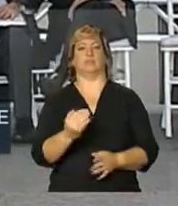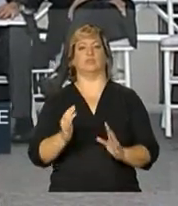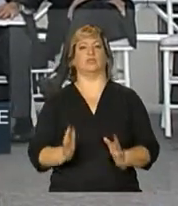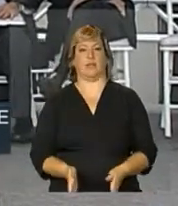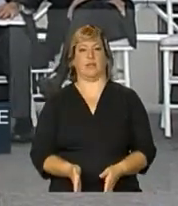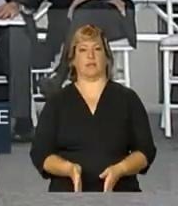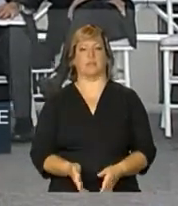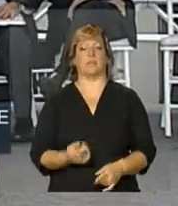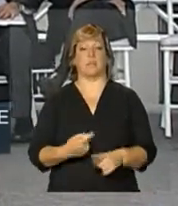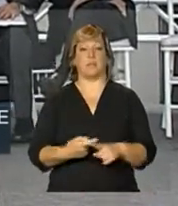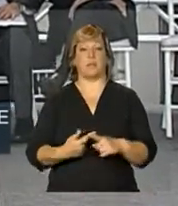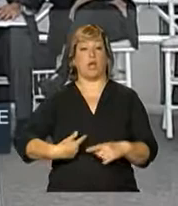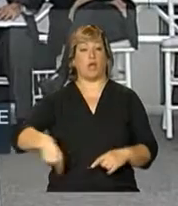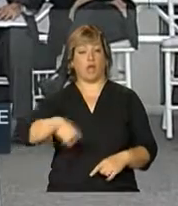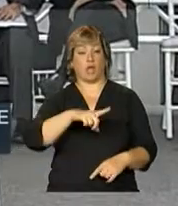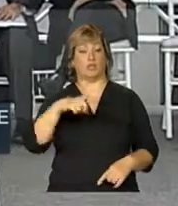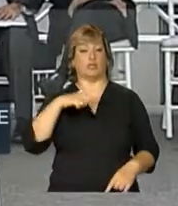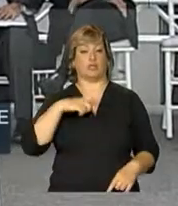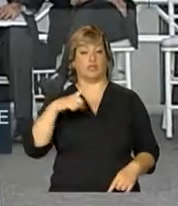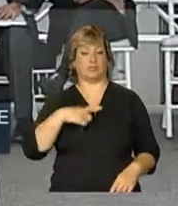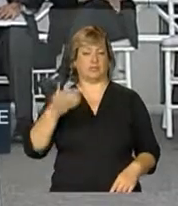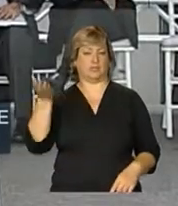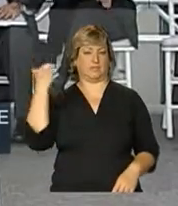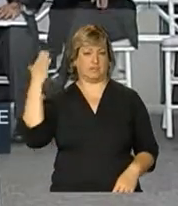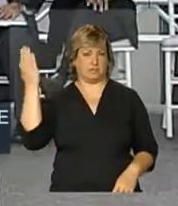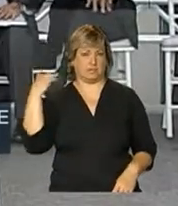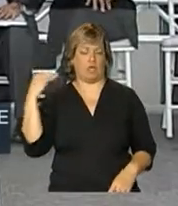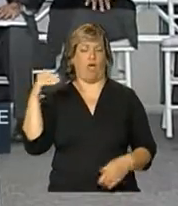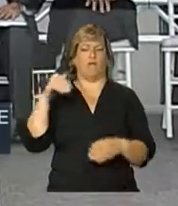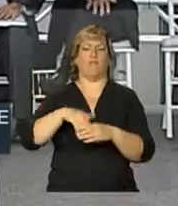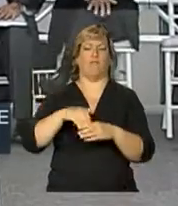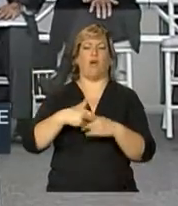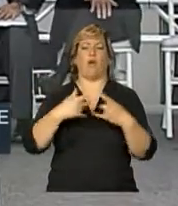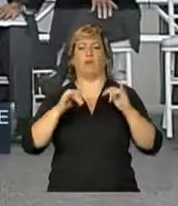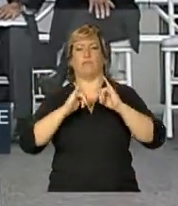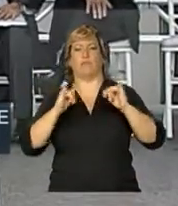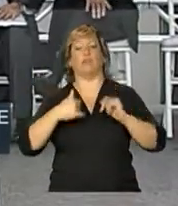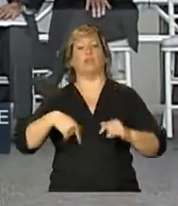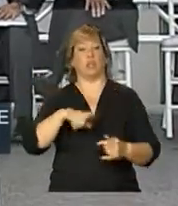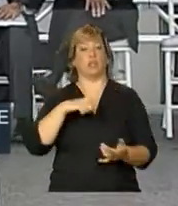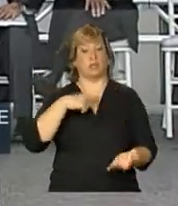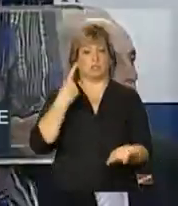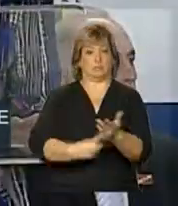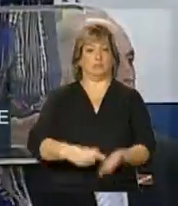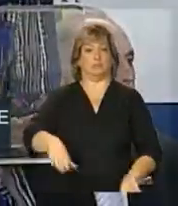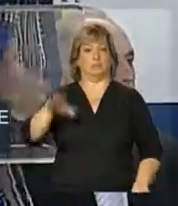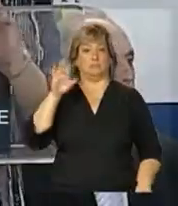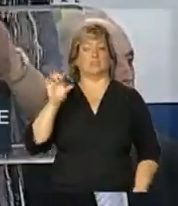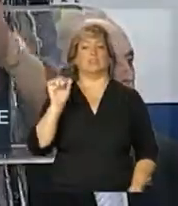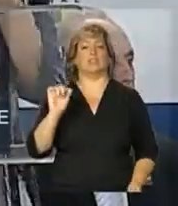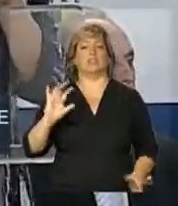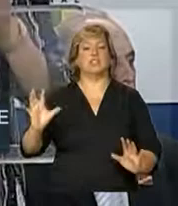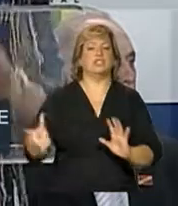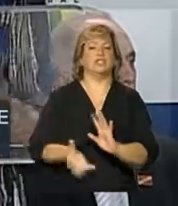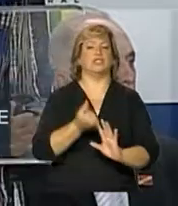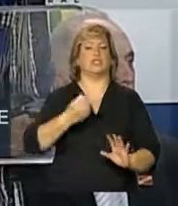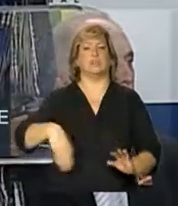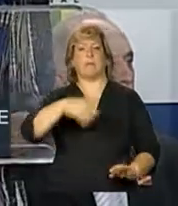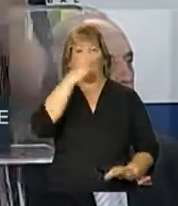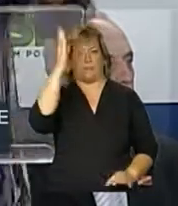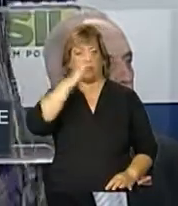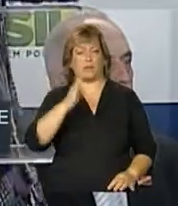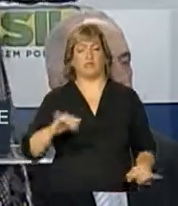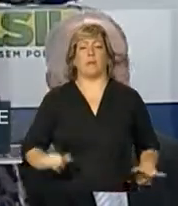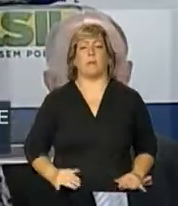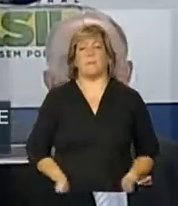porque nós tínhamos prometido na campanha eleitoral que nós tiraríamos as pessoas no Brasil da extrema